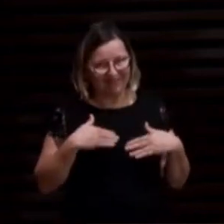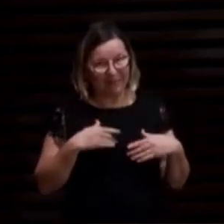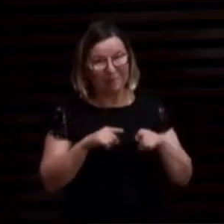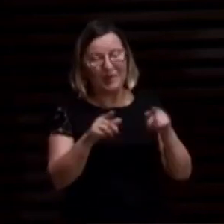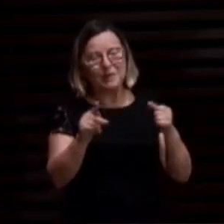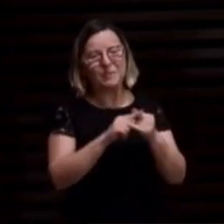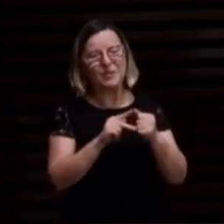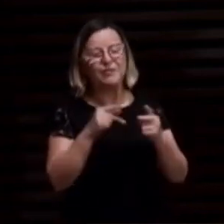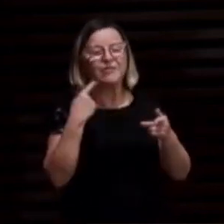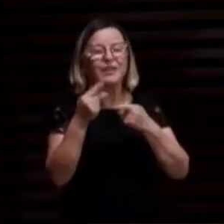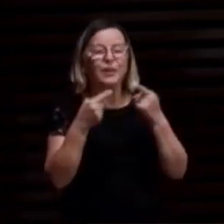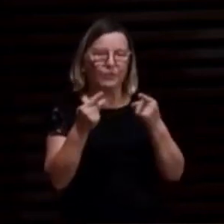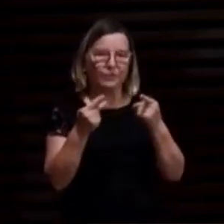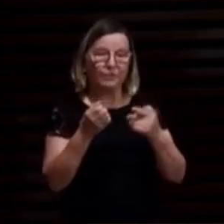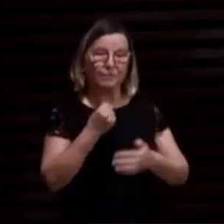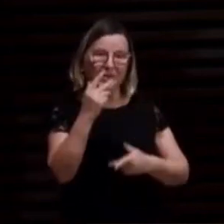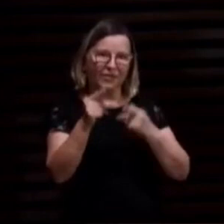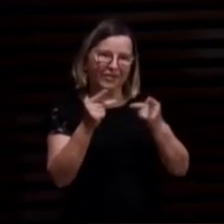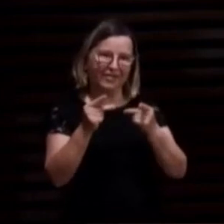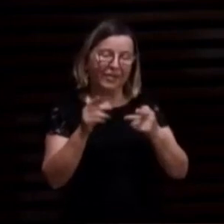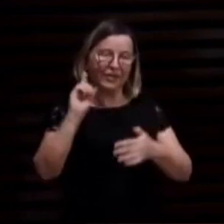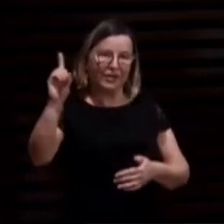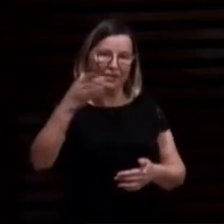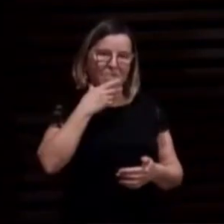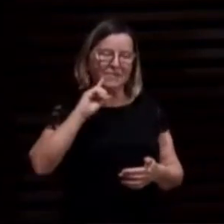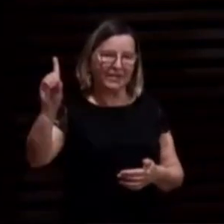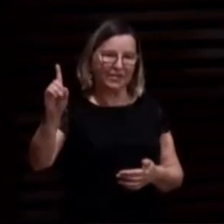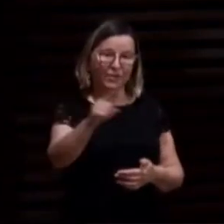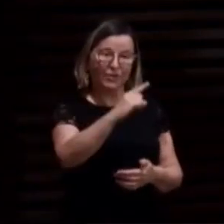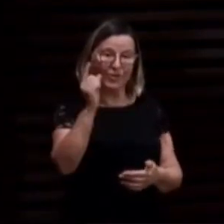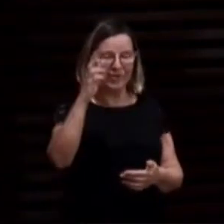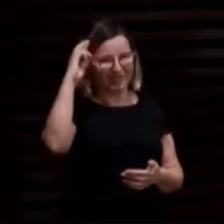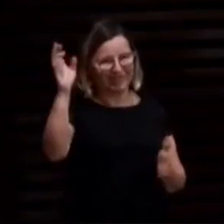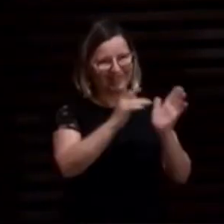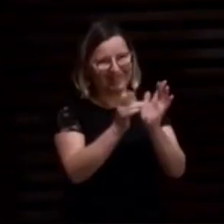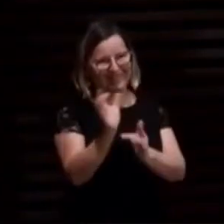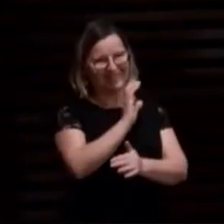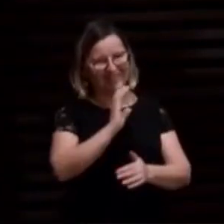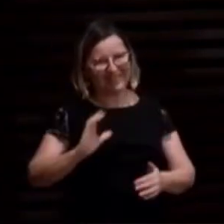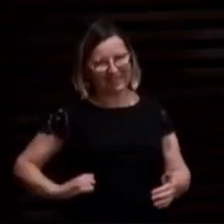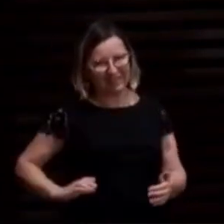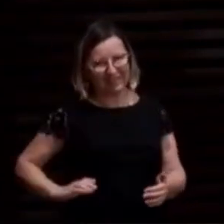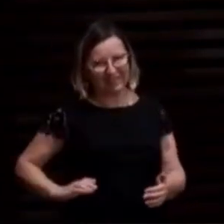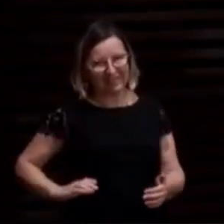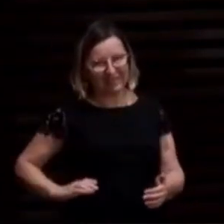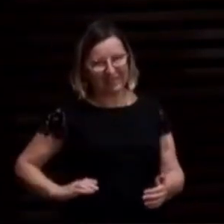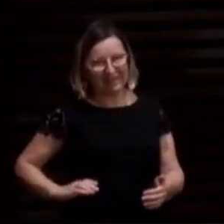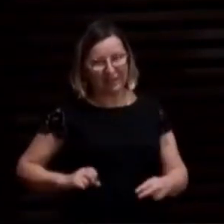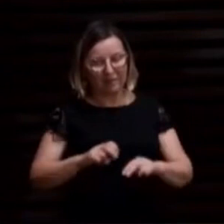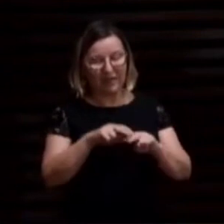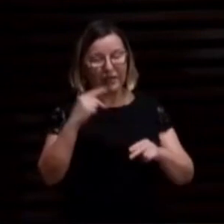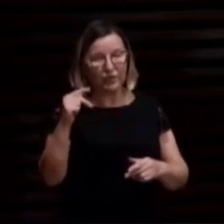Mas ele diz assim: bendito o Deus e Pai de nosso Senhor Jesus Cristo, que segundo